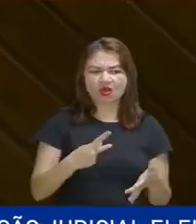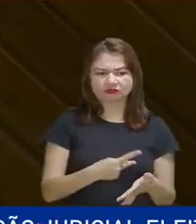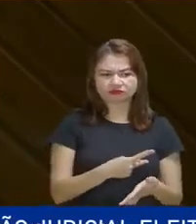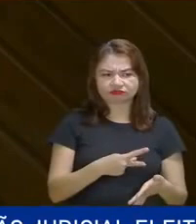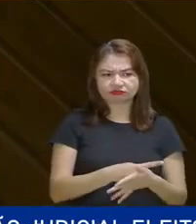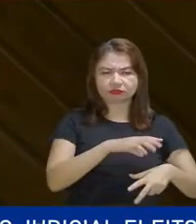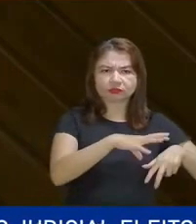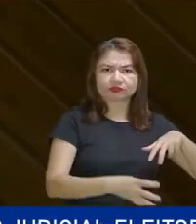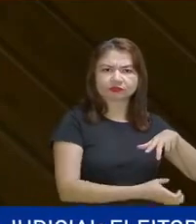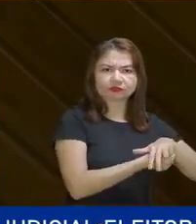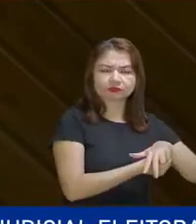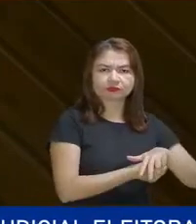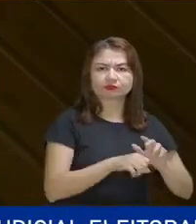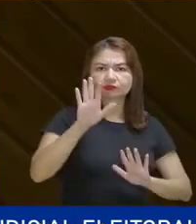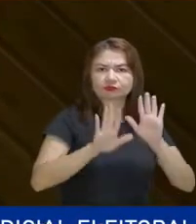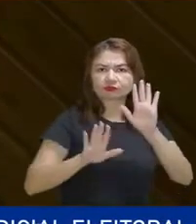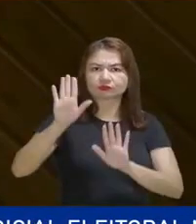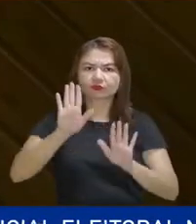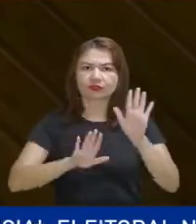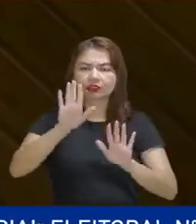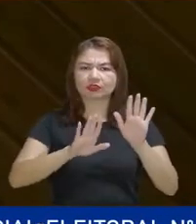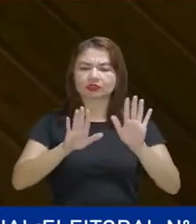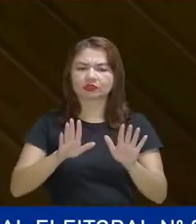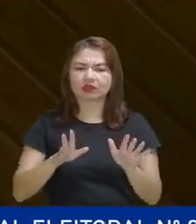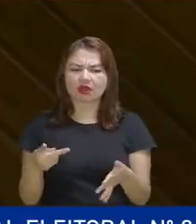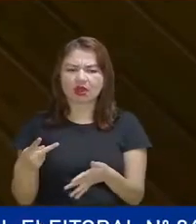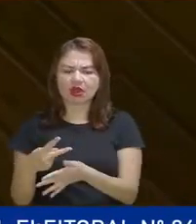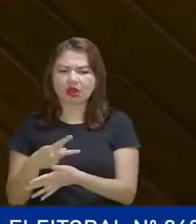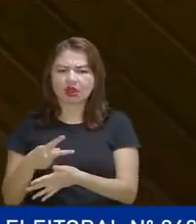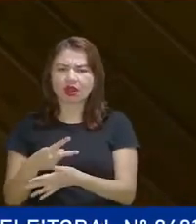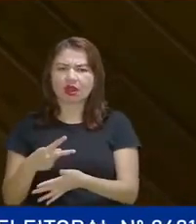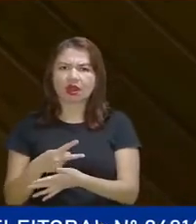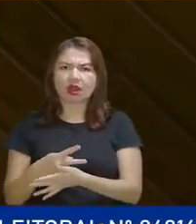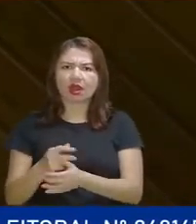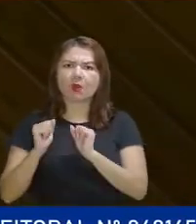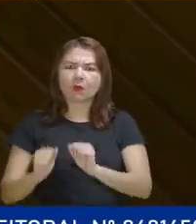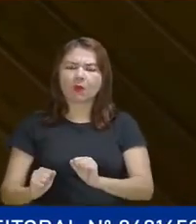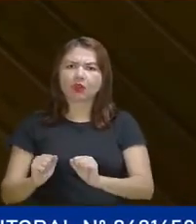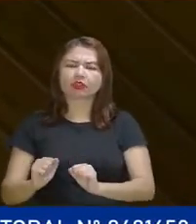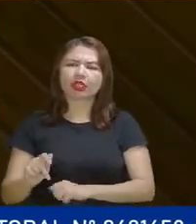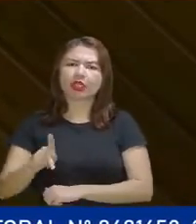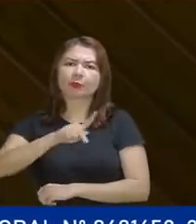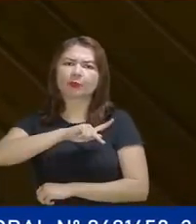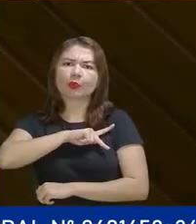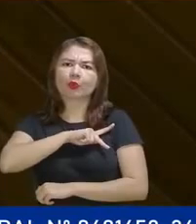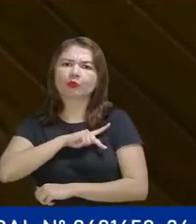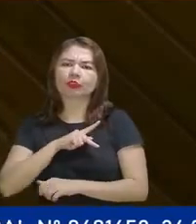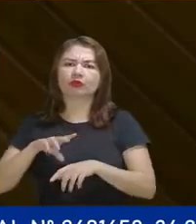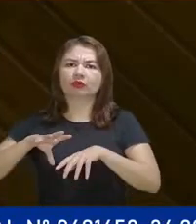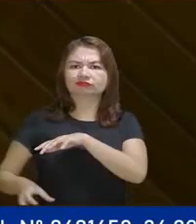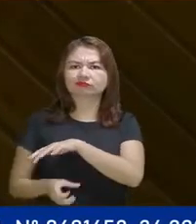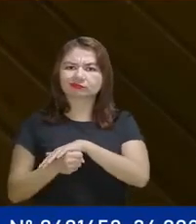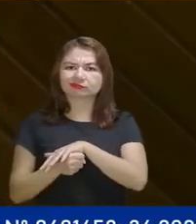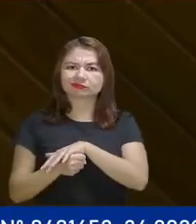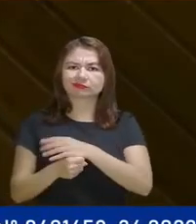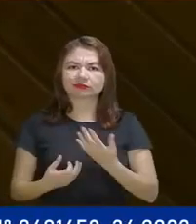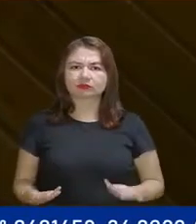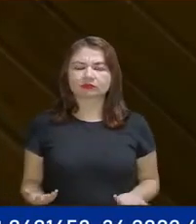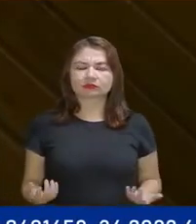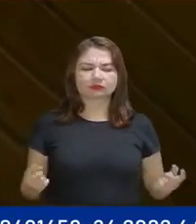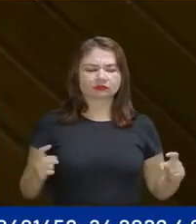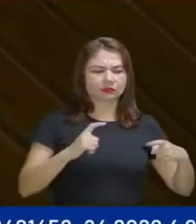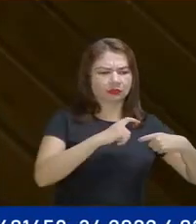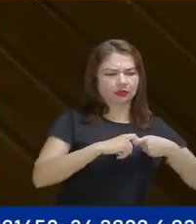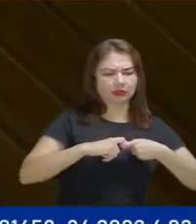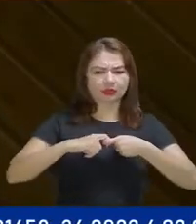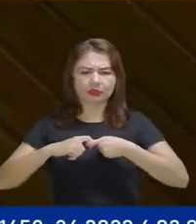em processos licitatórios e o abuso de poder econômico, ou fraude, que influenciaram a vontade soberana do eleitor.